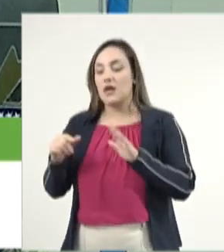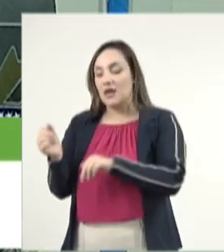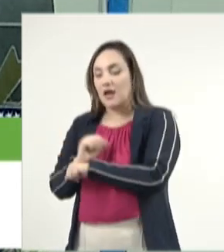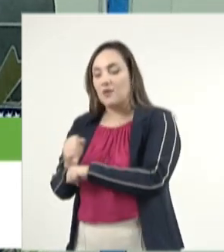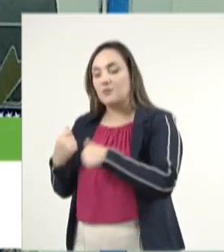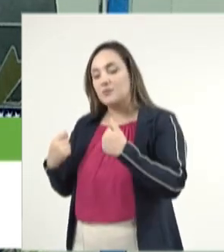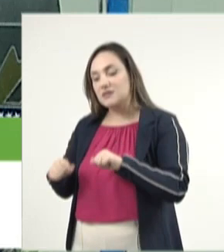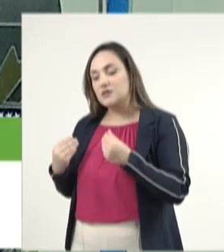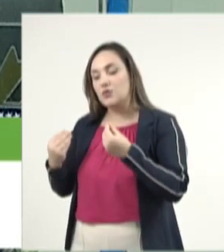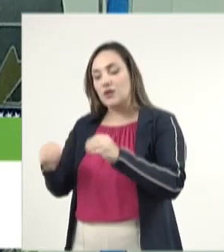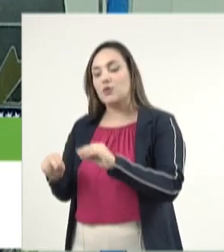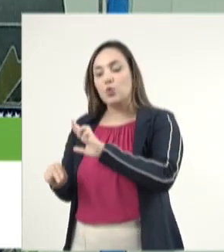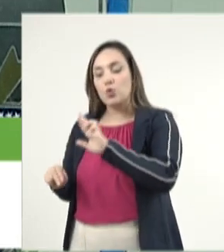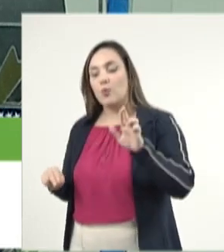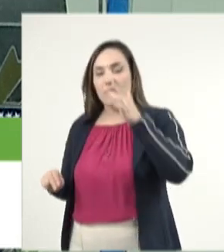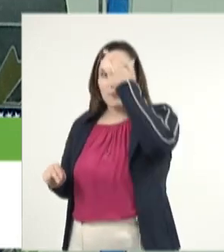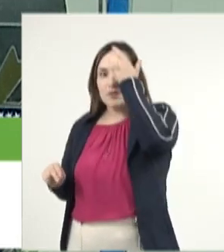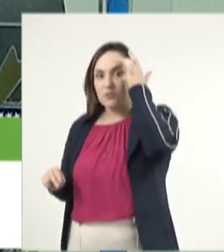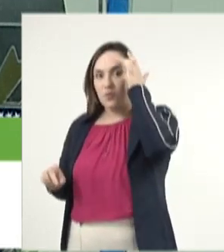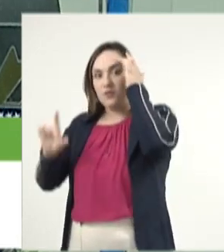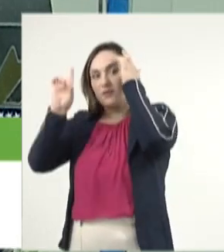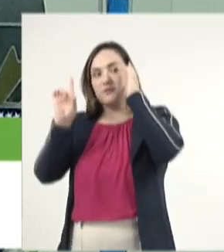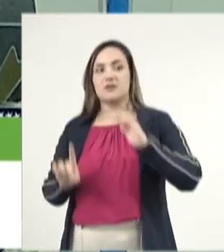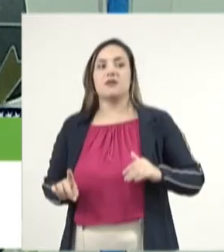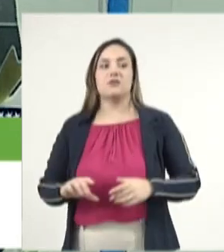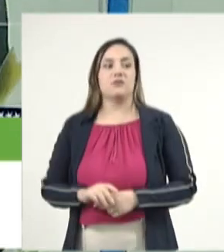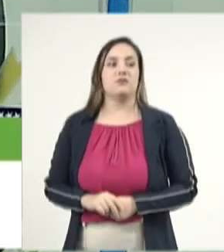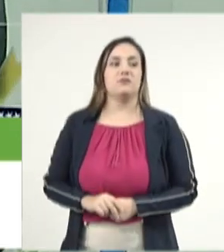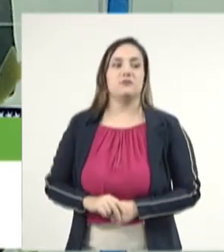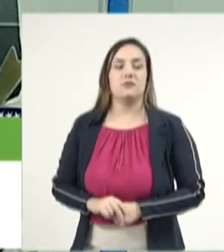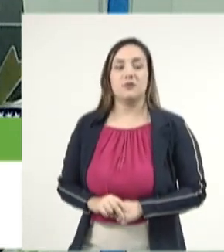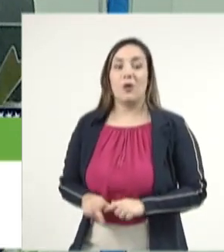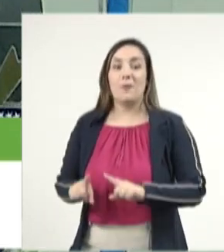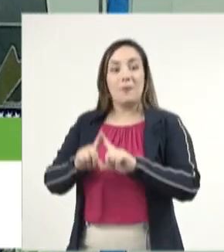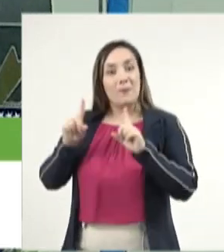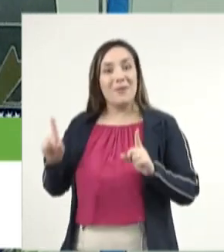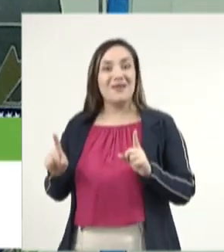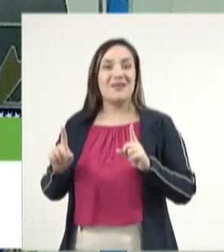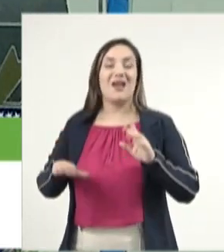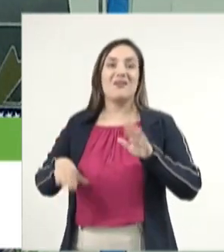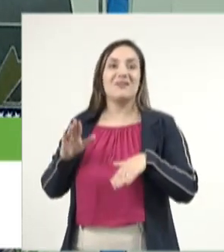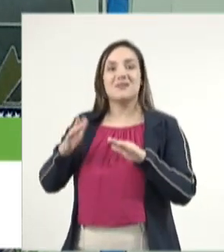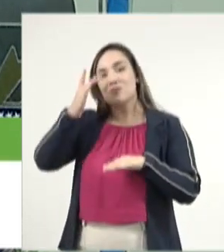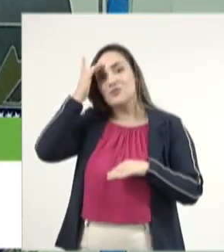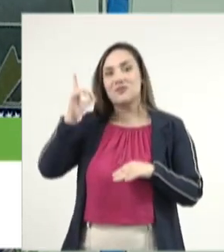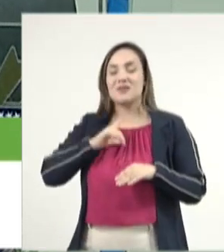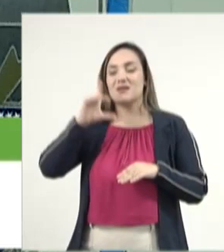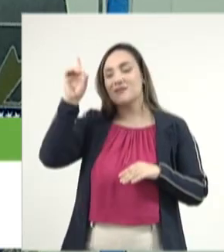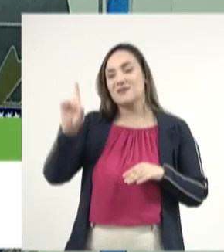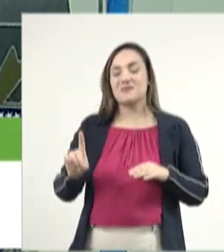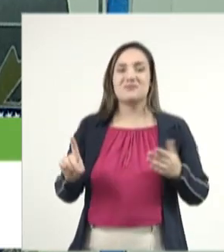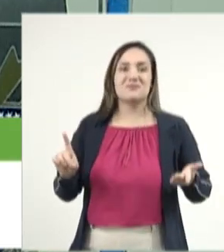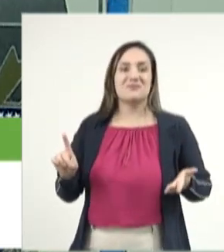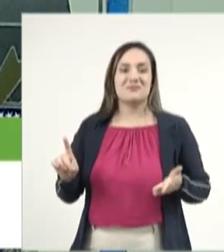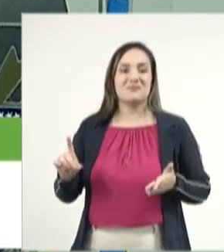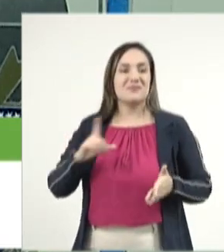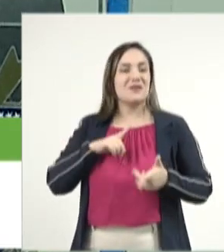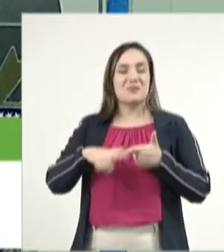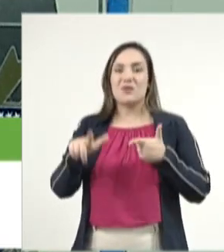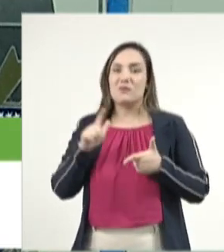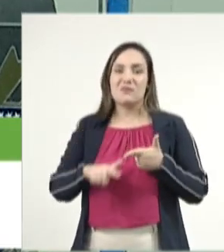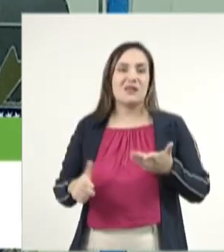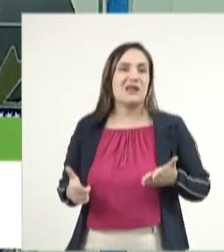nome da pessoa com deficiência. E isso, dependendo do grau de deficiência, pode